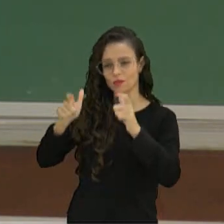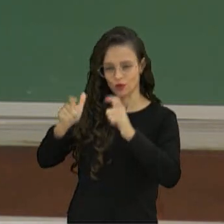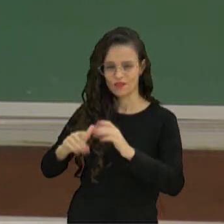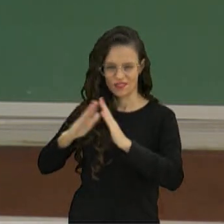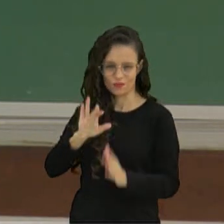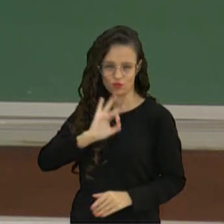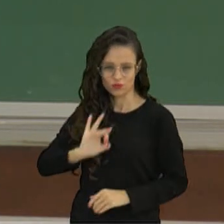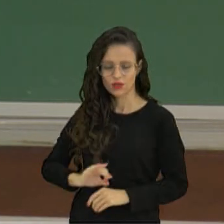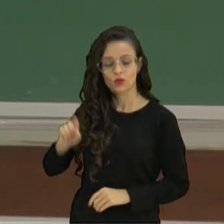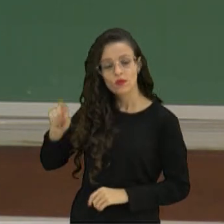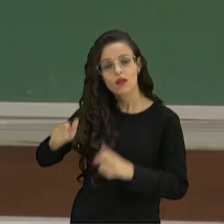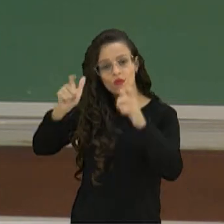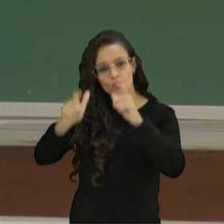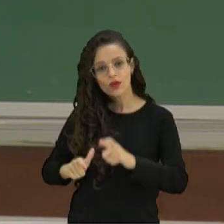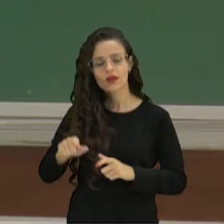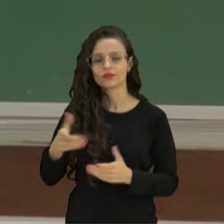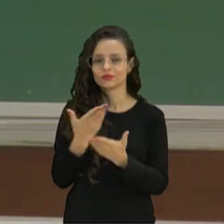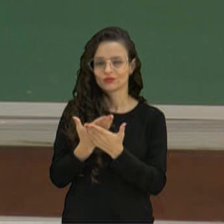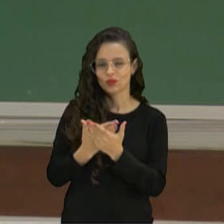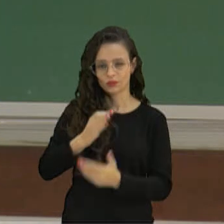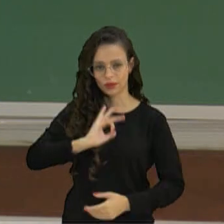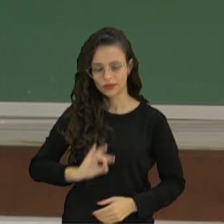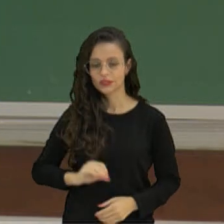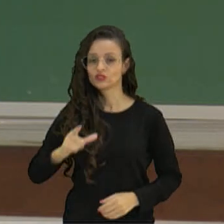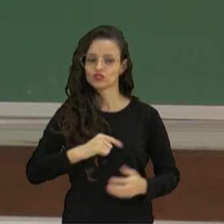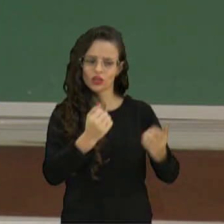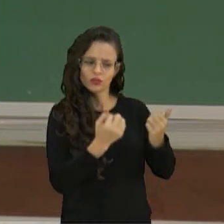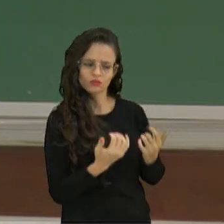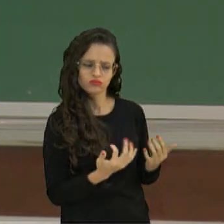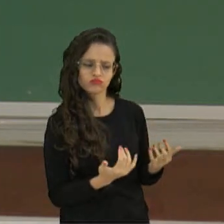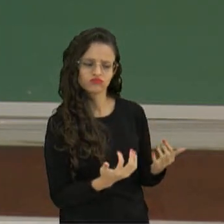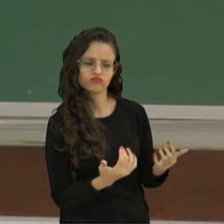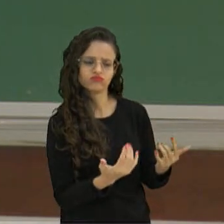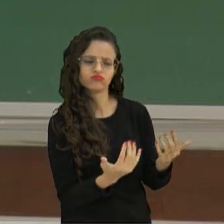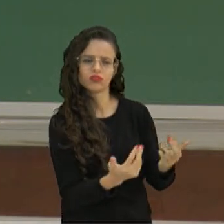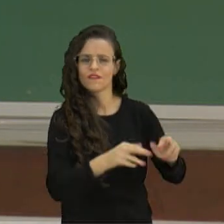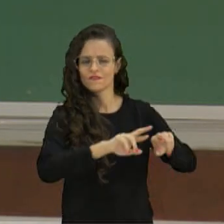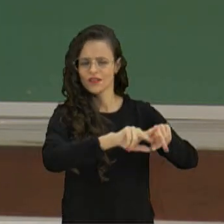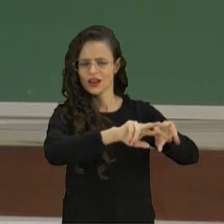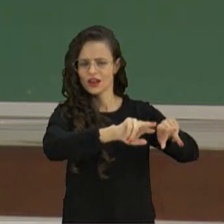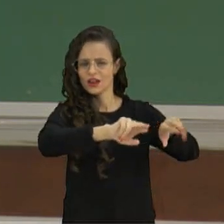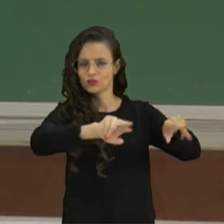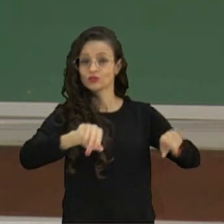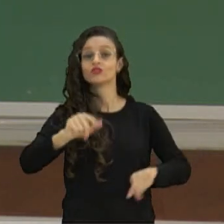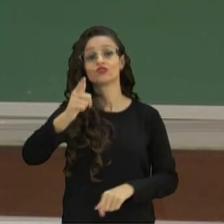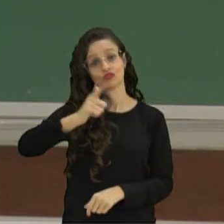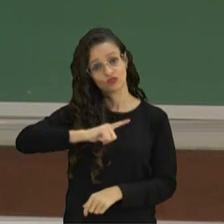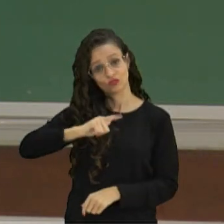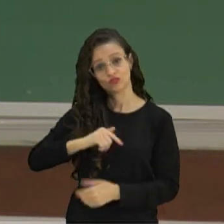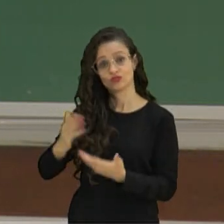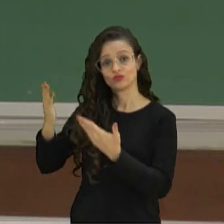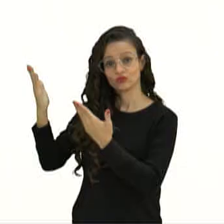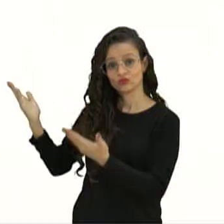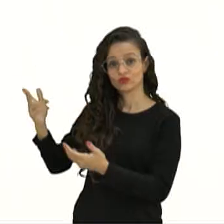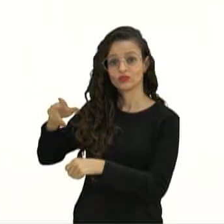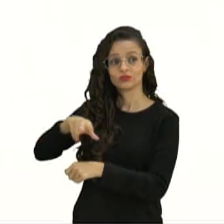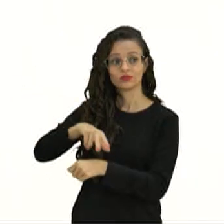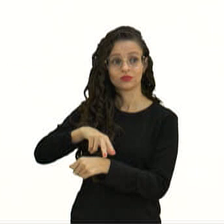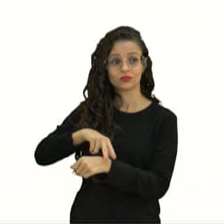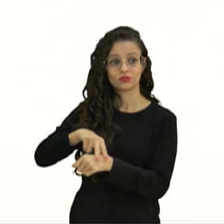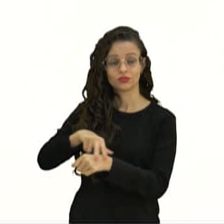morava, nesse mosteiro, tinha um jardim com várias hortaliças, com vários vegetais, entre eles a